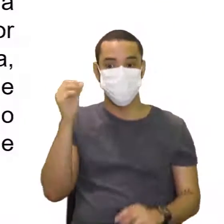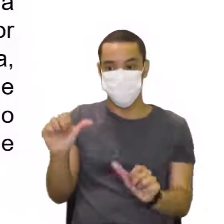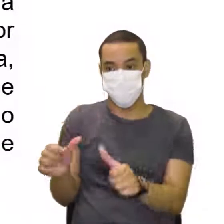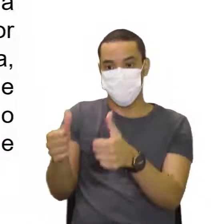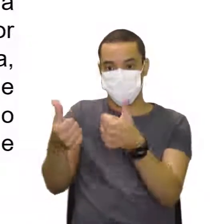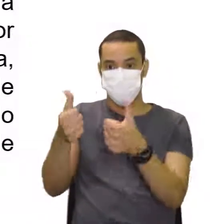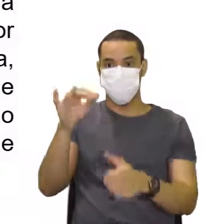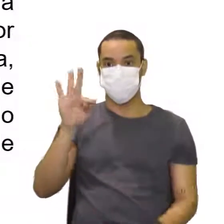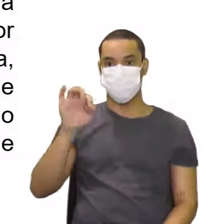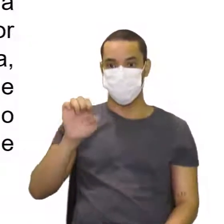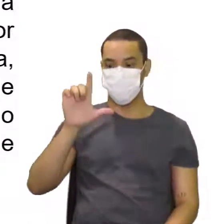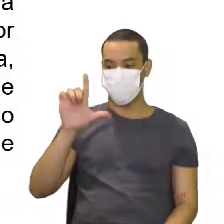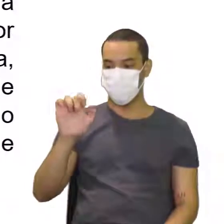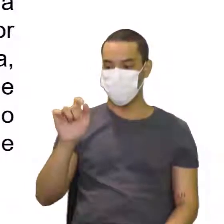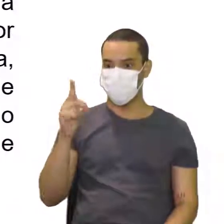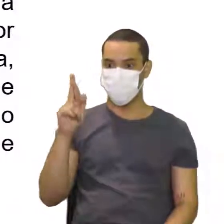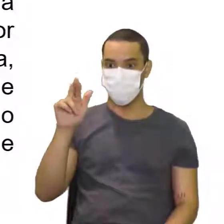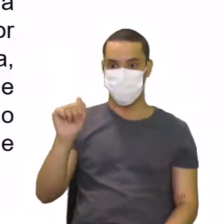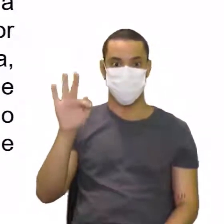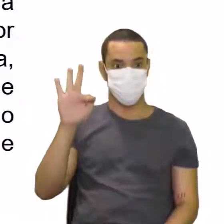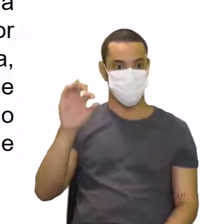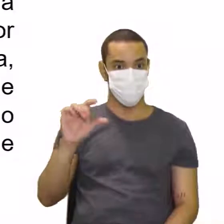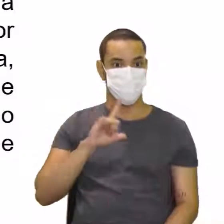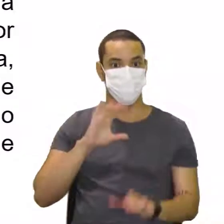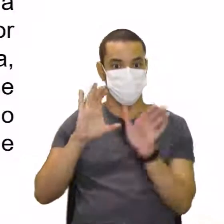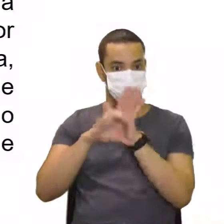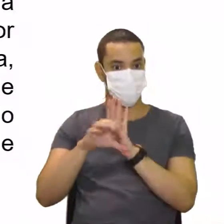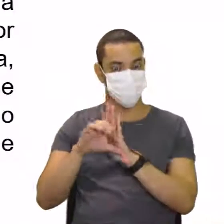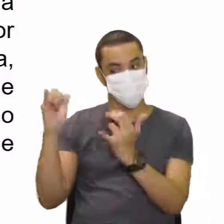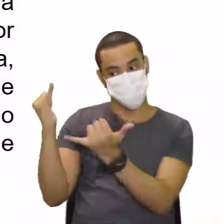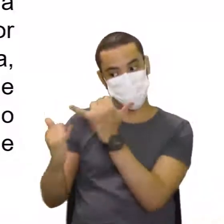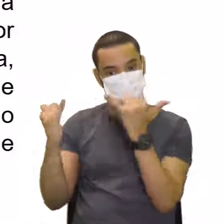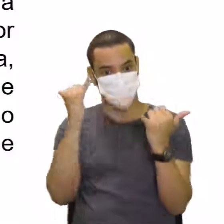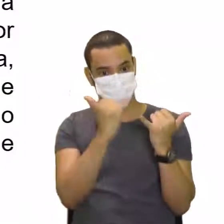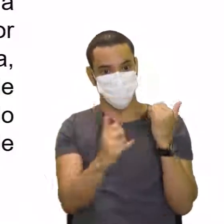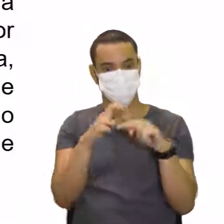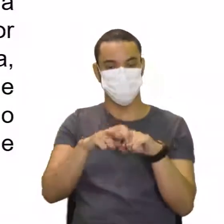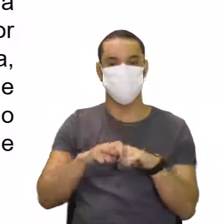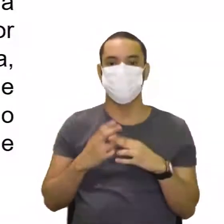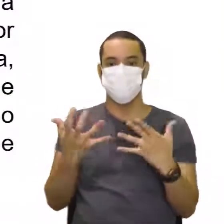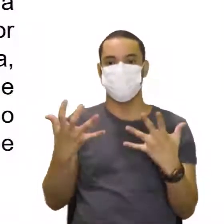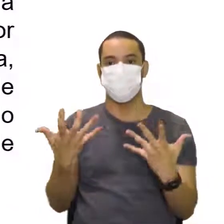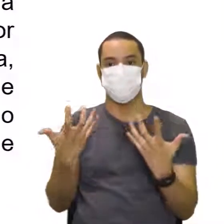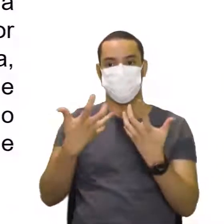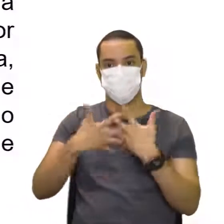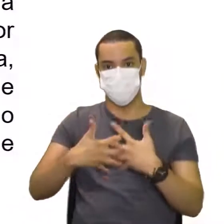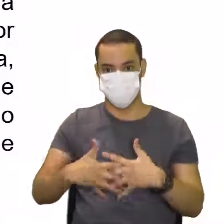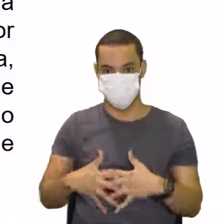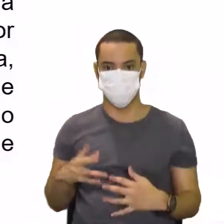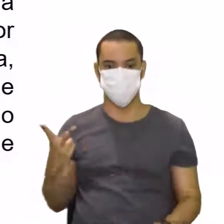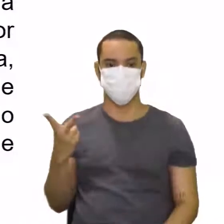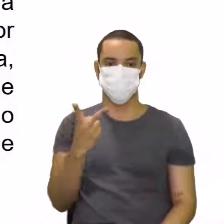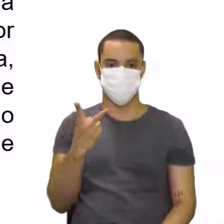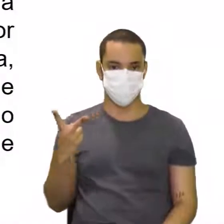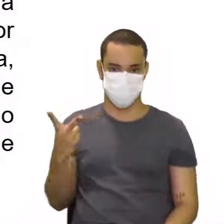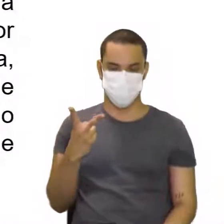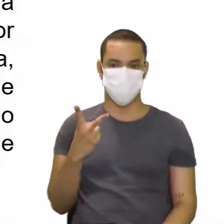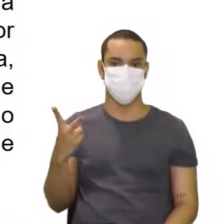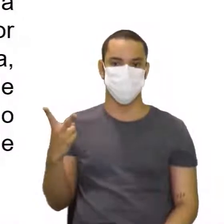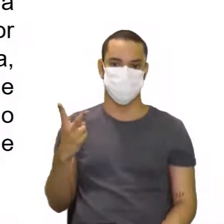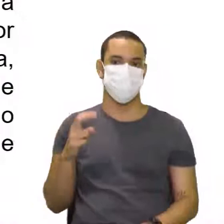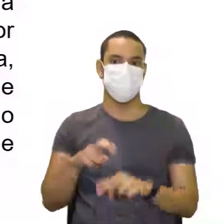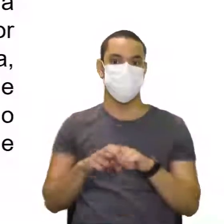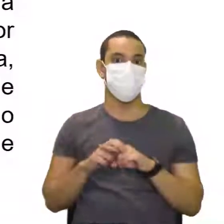telégrafo, que tem conceitos estruturais muito semelhantes. Então, eles queriam aperfeiçoar as transmissões aqui, ó, do telégrafo